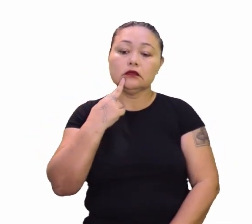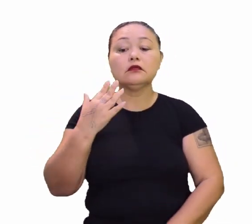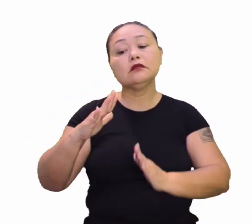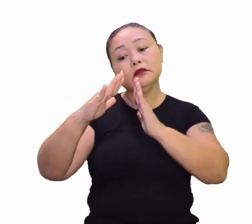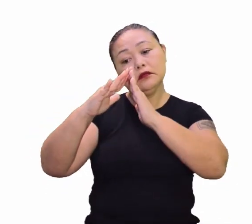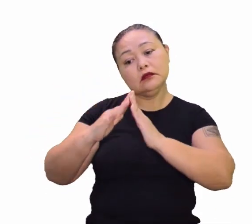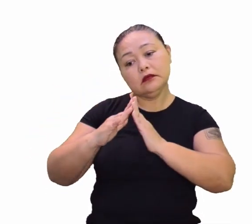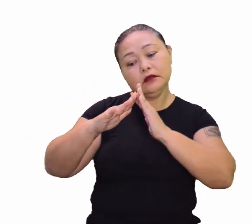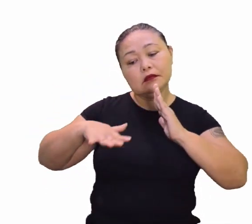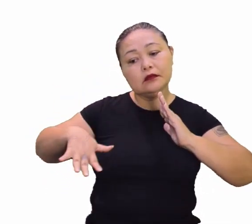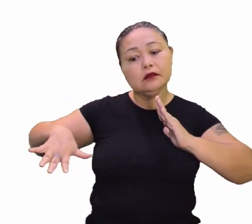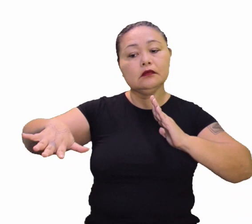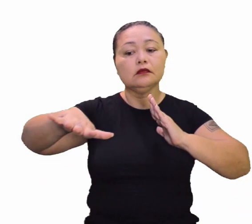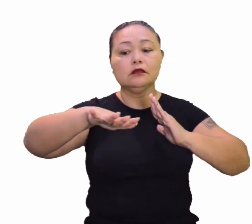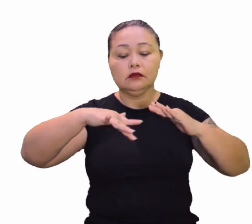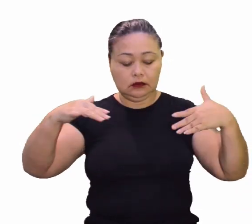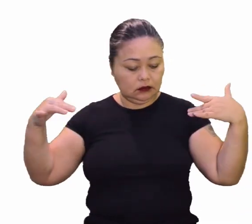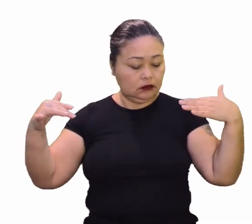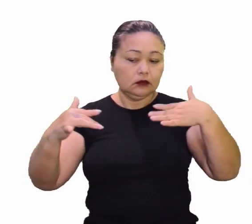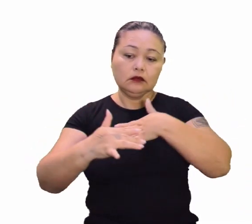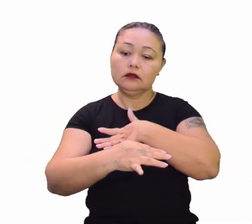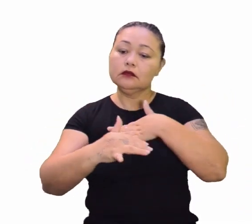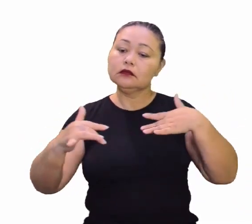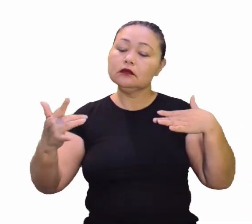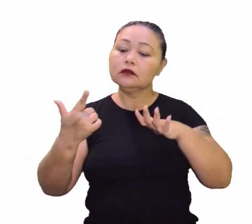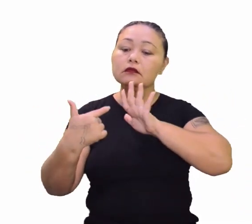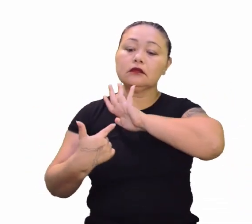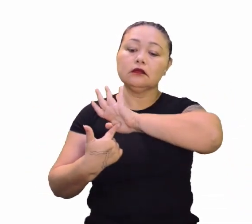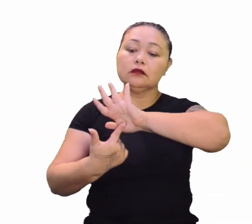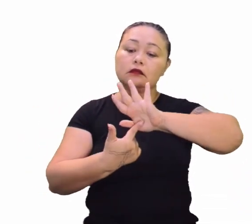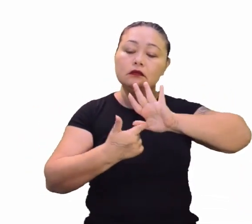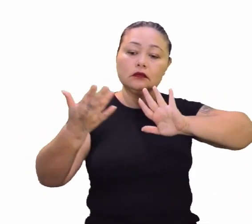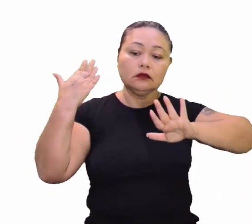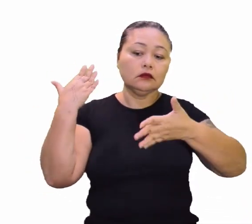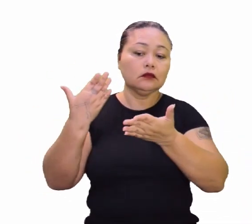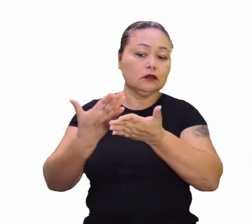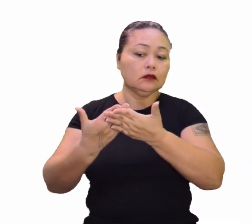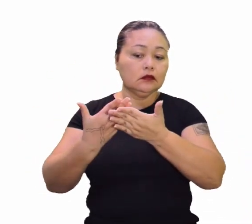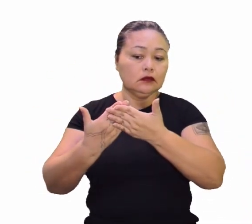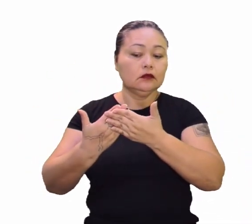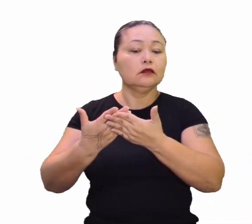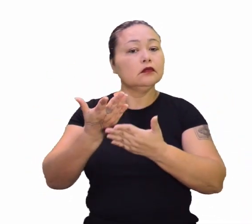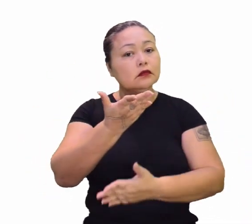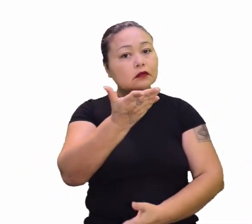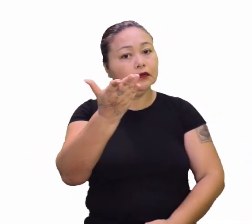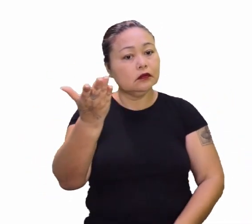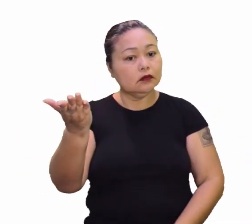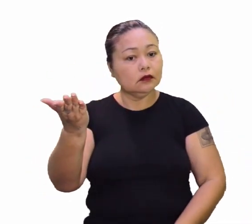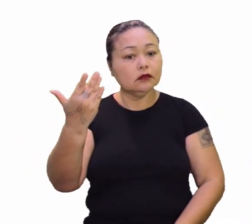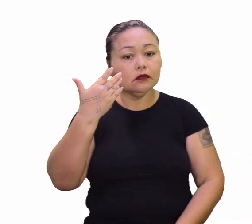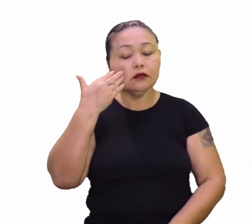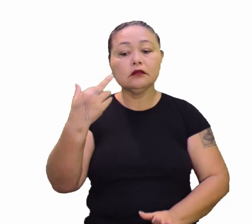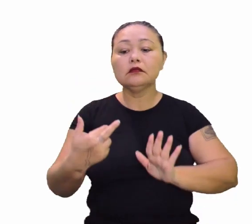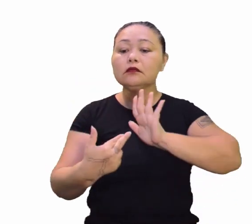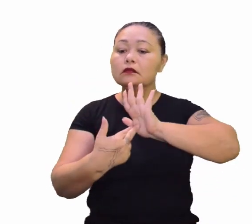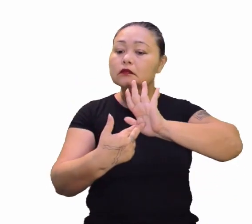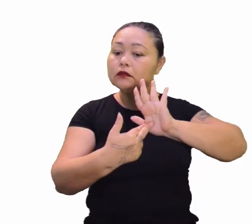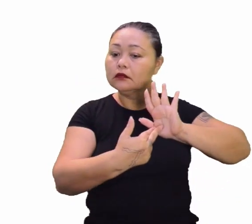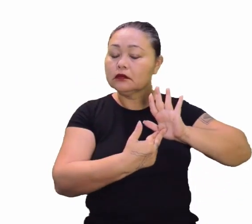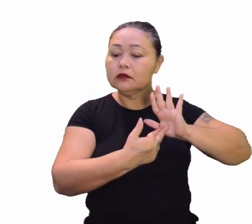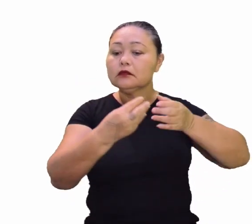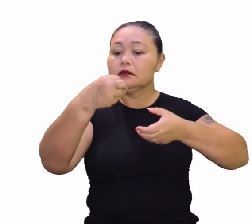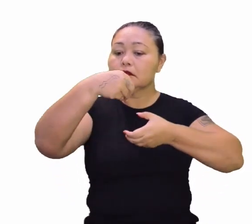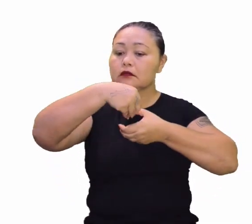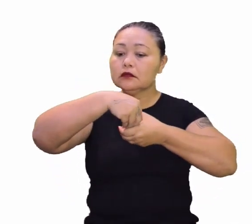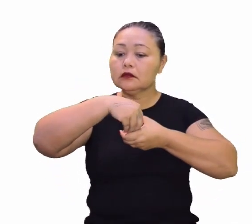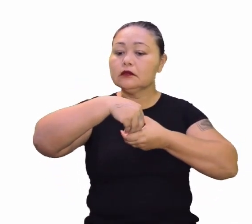vive aonde? Nas áreas urbanas. Até mostramos em aulas anteriores para vocês aí a representatividade